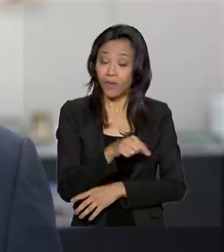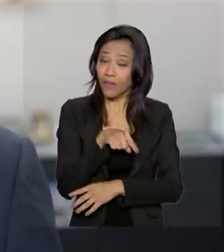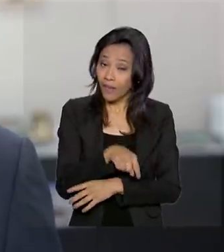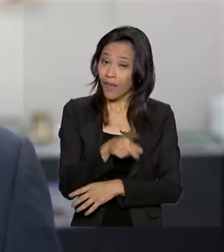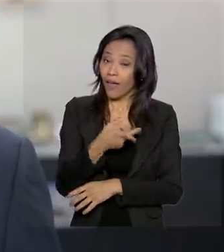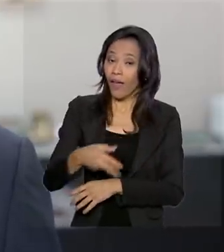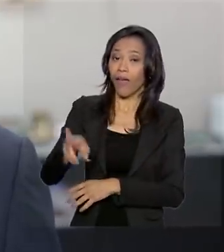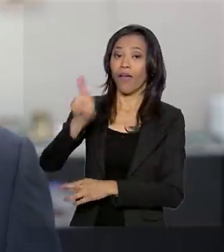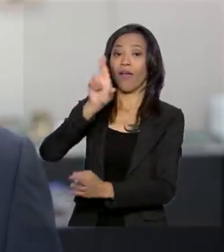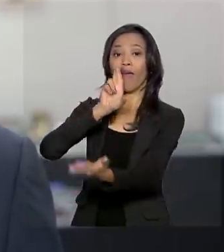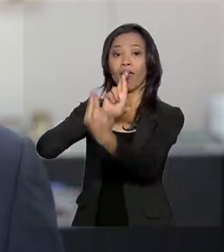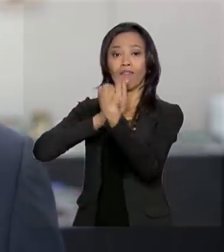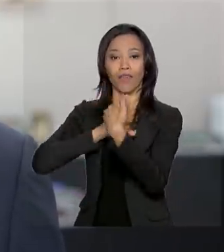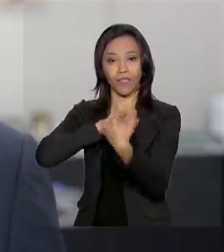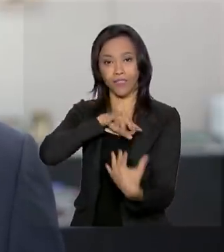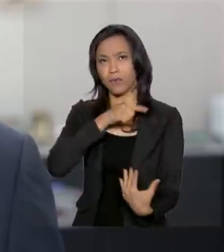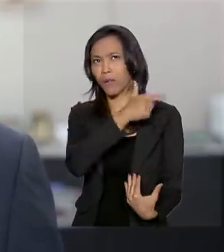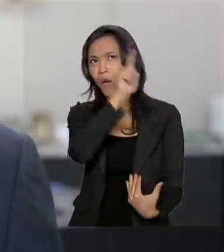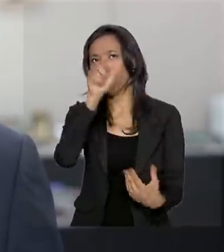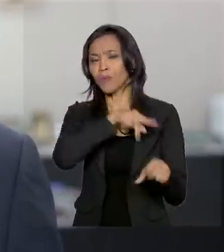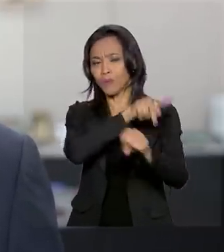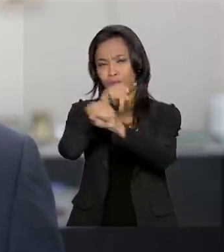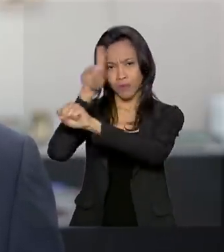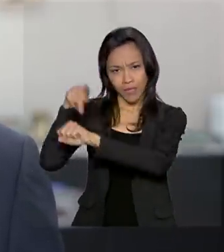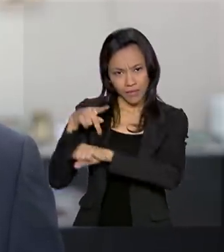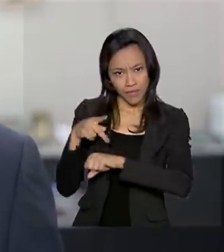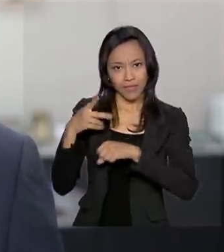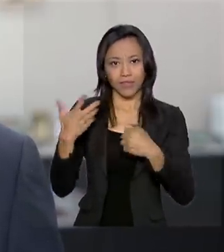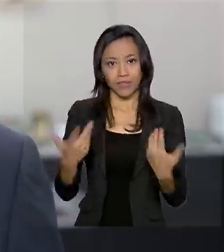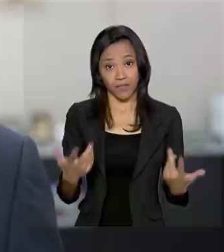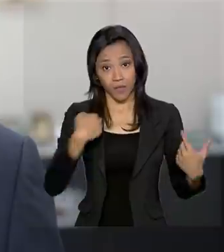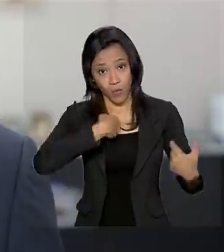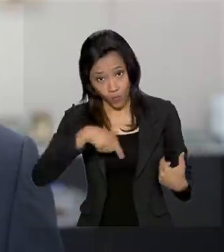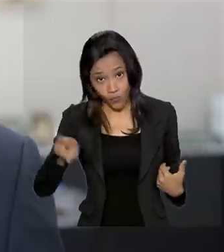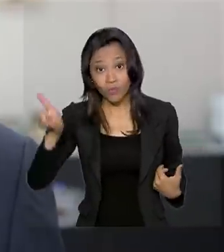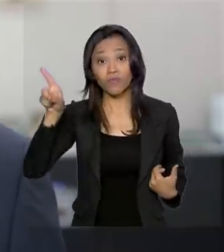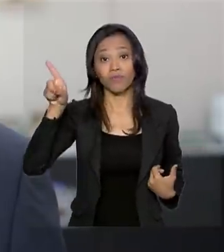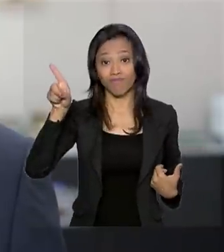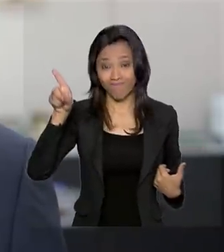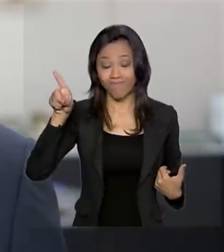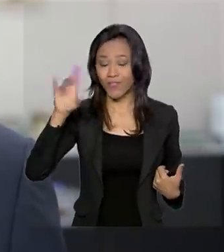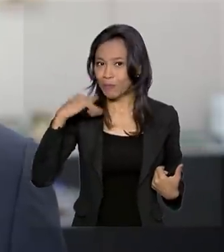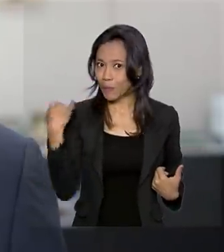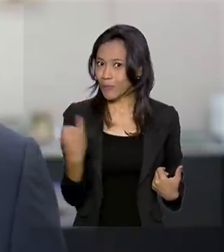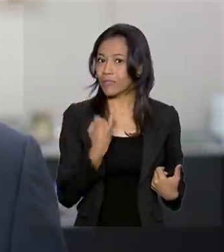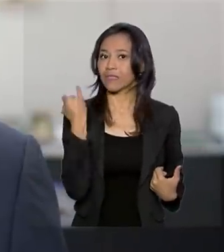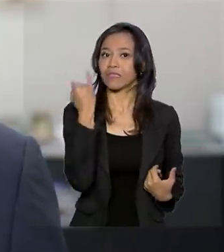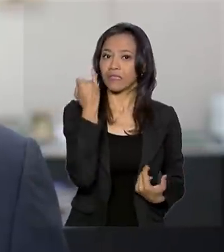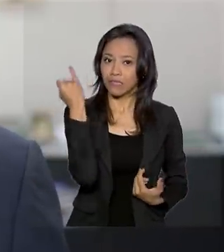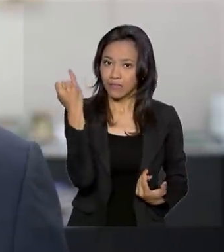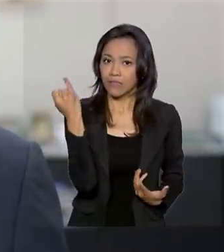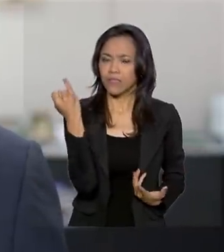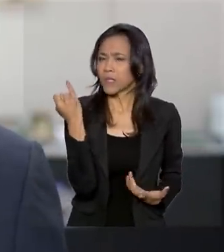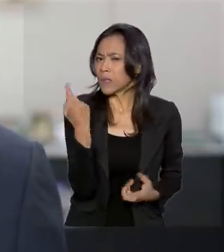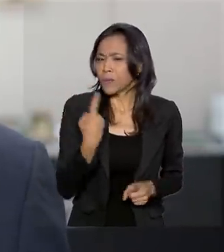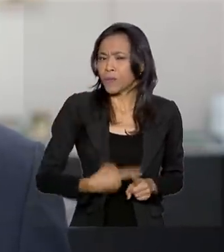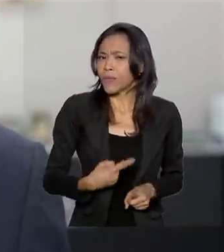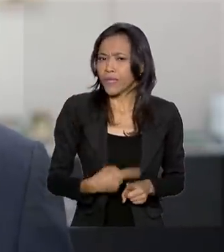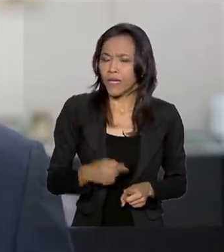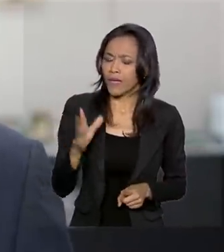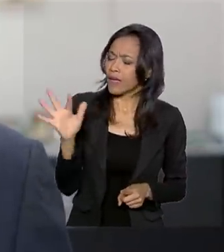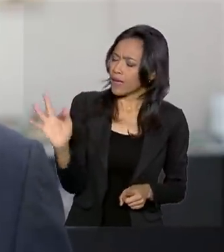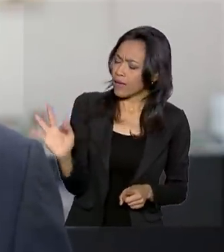referência para outros países. foi uma ida muito importante porque a FAO